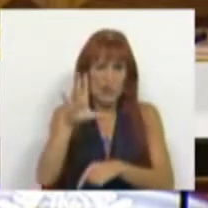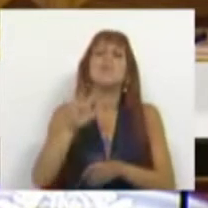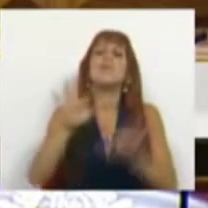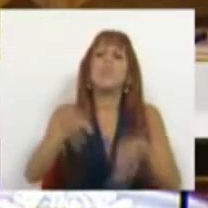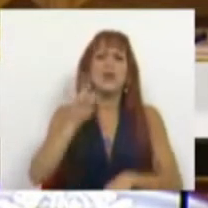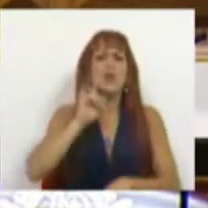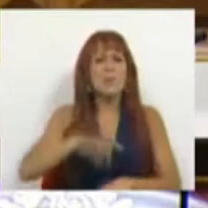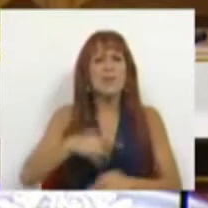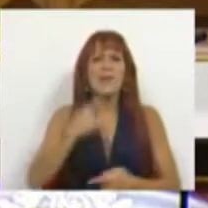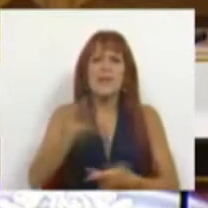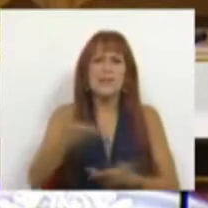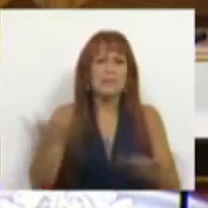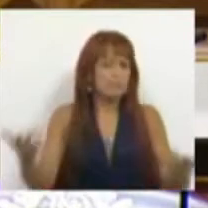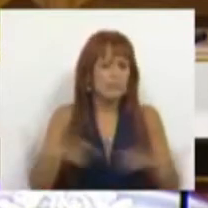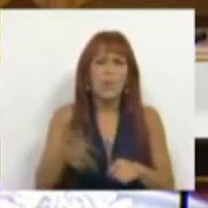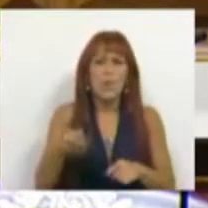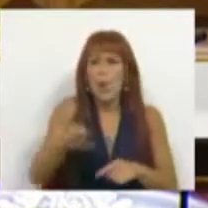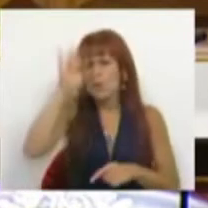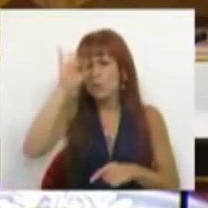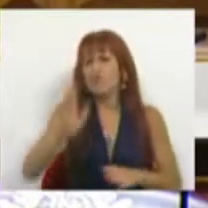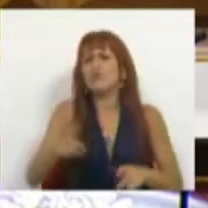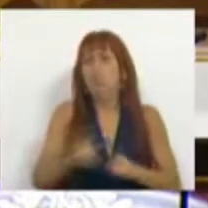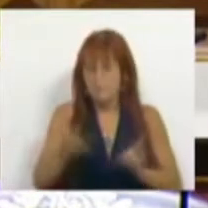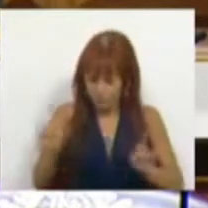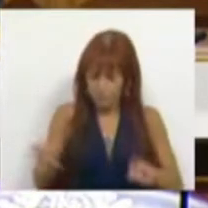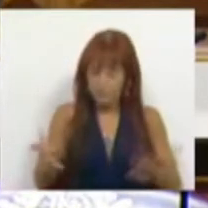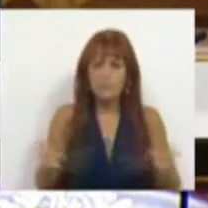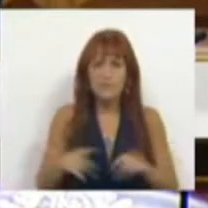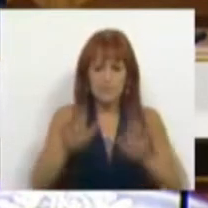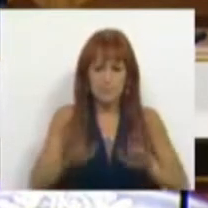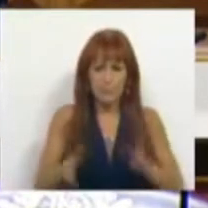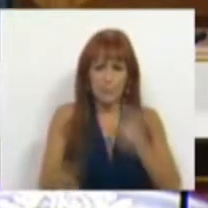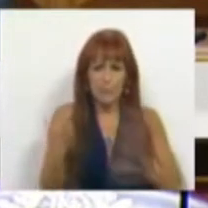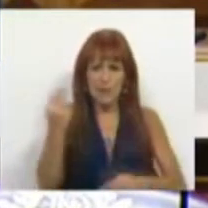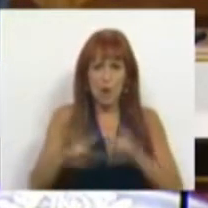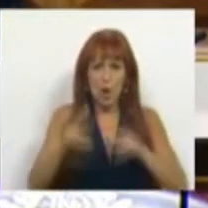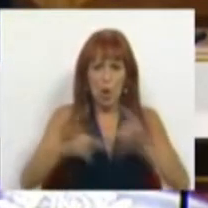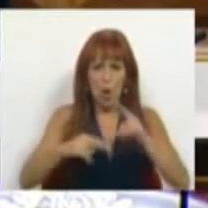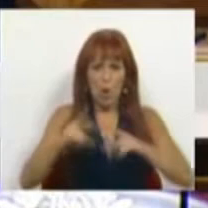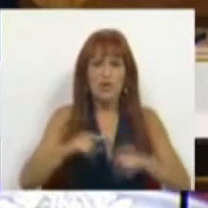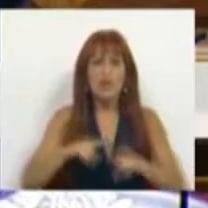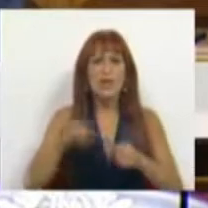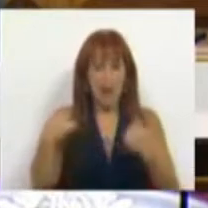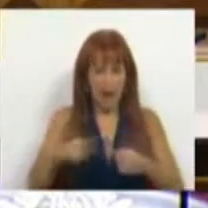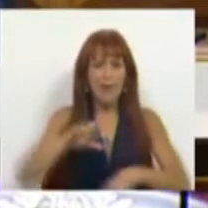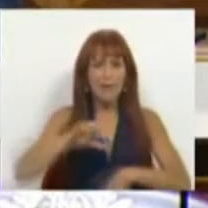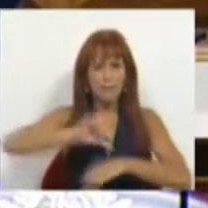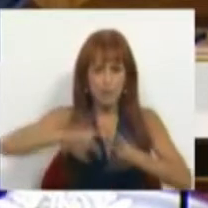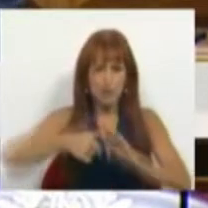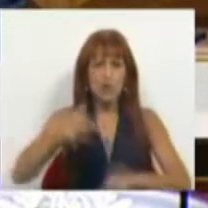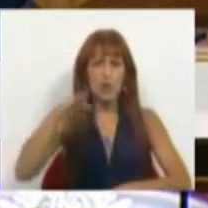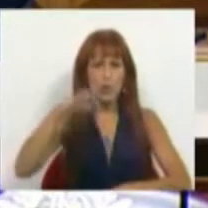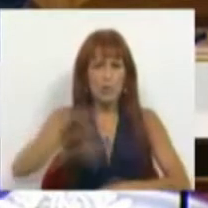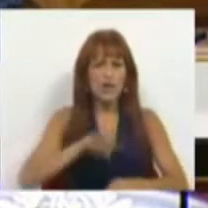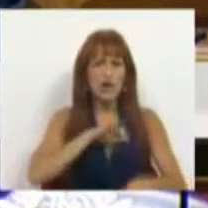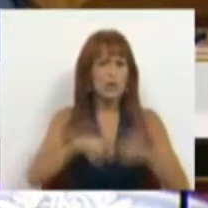Sra. Presidente, dizendo que o anterior governo já tinha levantado a suspensão destas obras. Existe um projeto. O Partido Socialista e